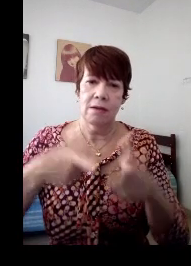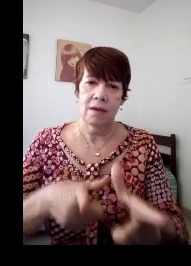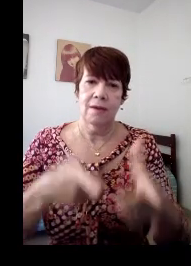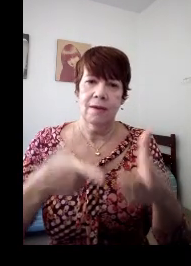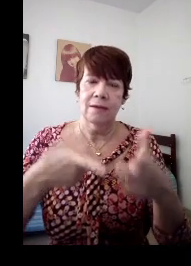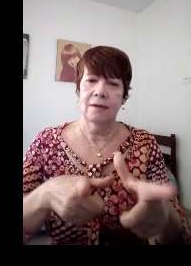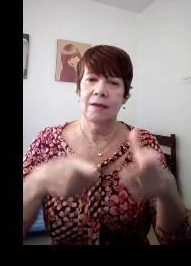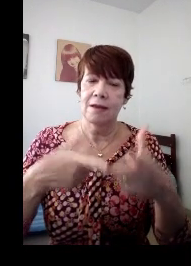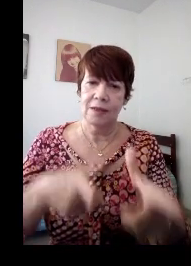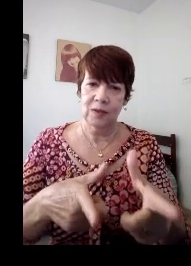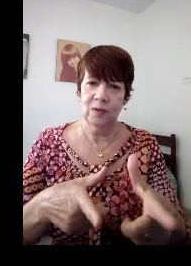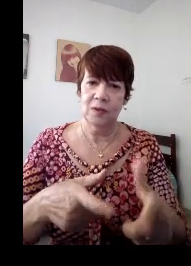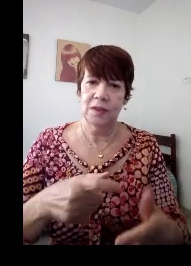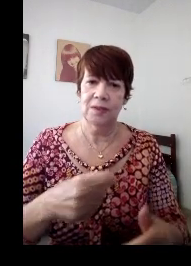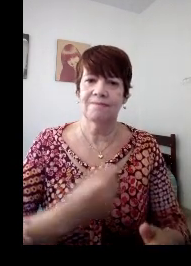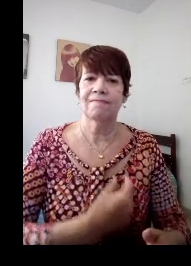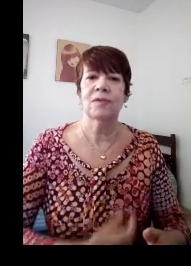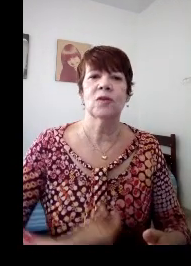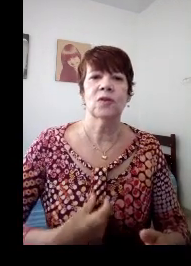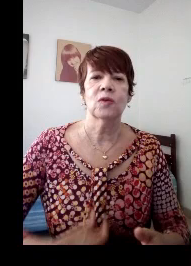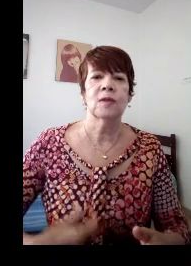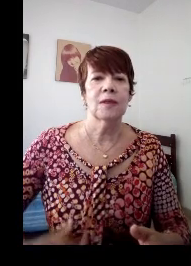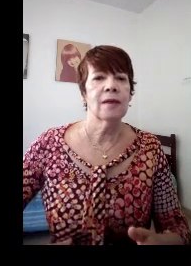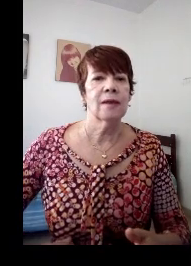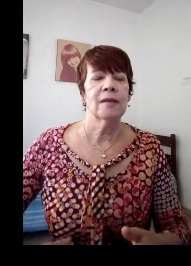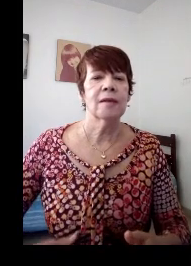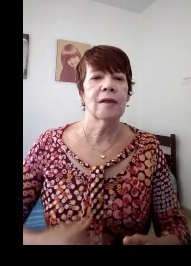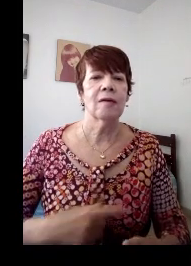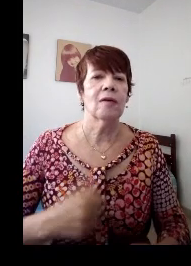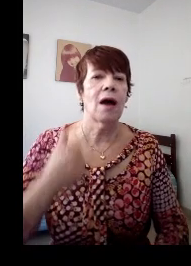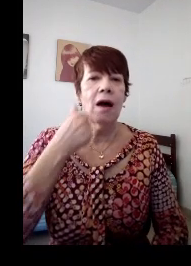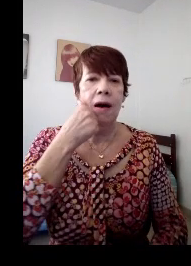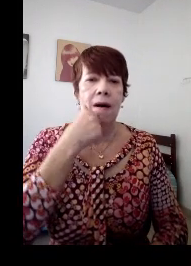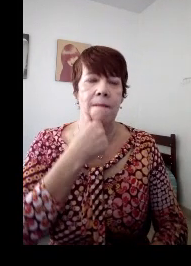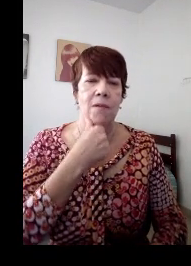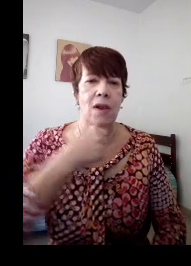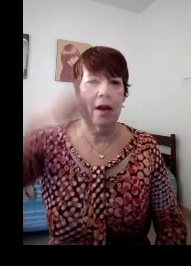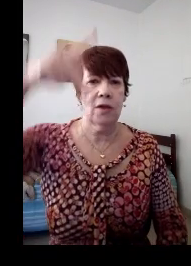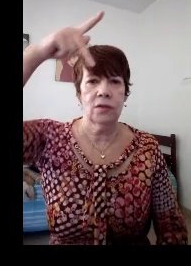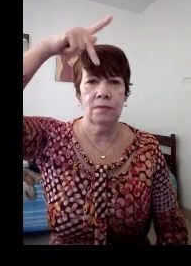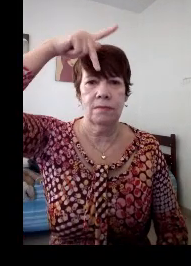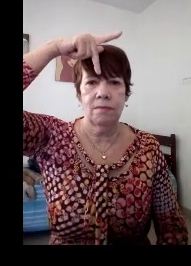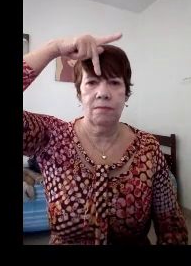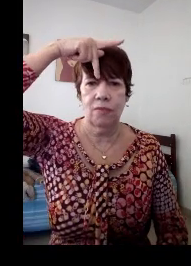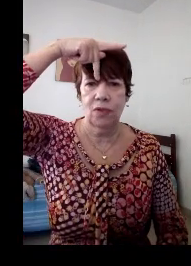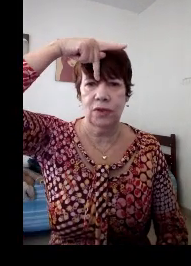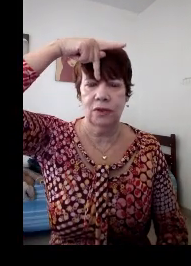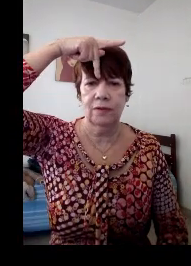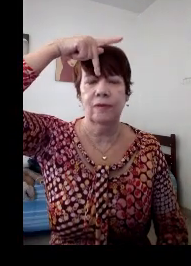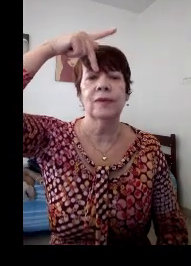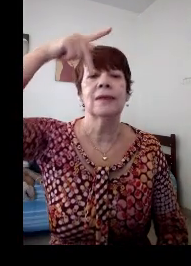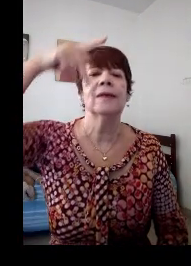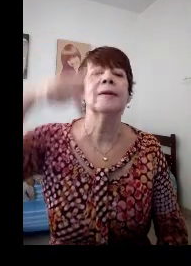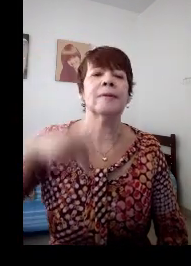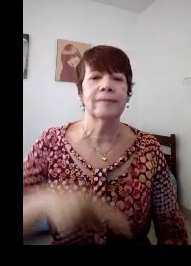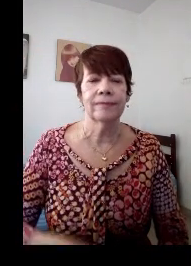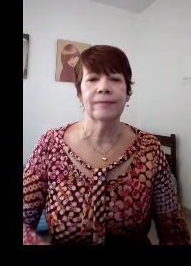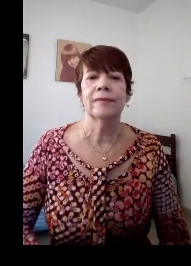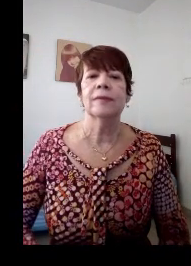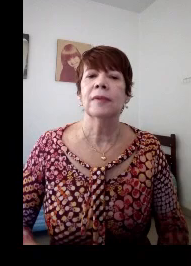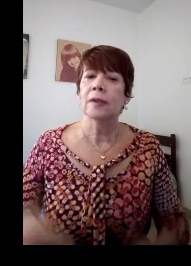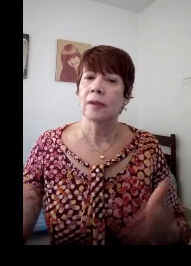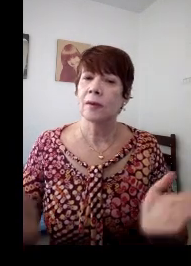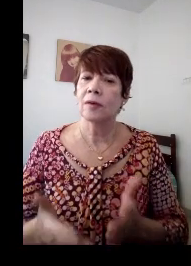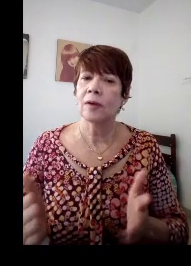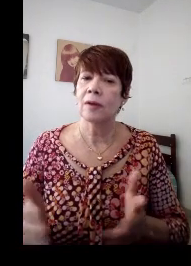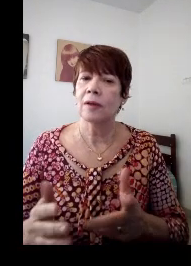das tentações que José sofria em relação à mulher de Potifar. E